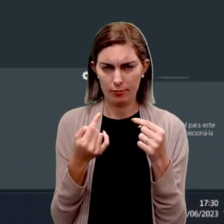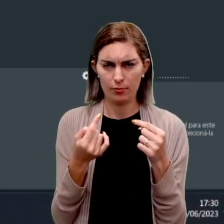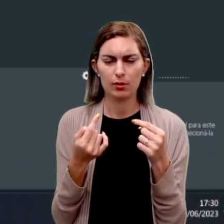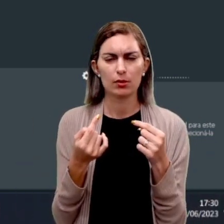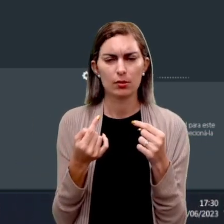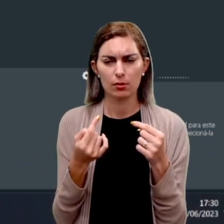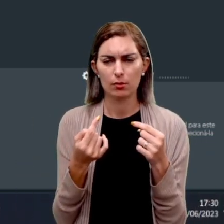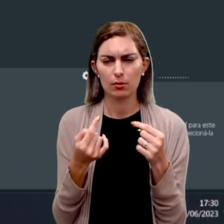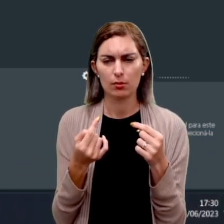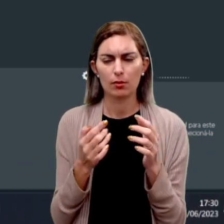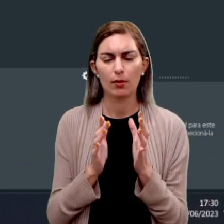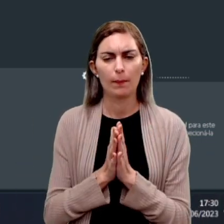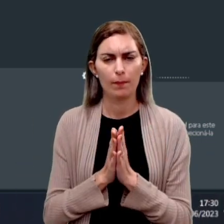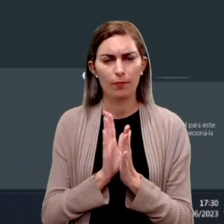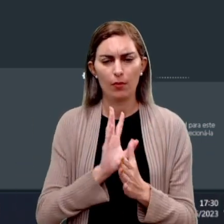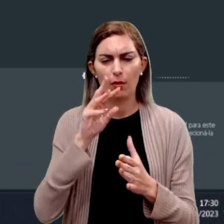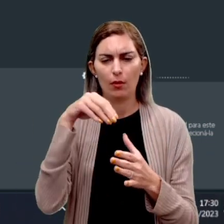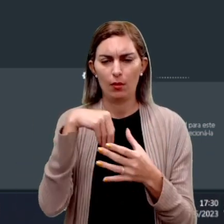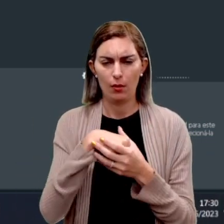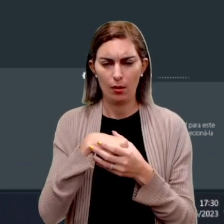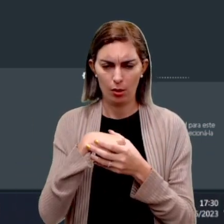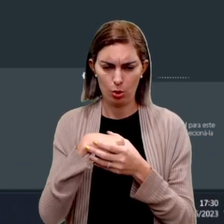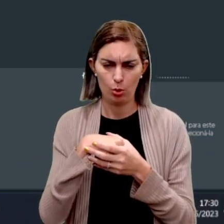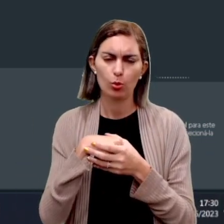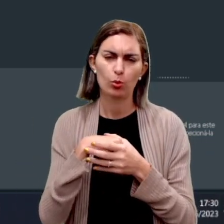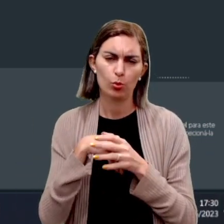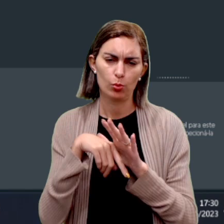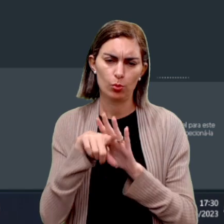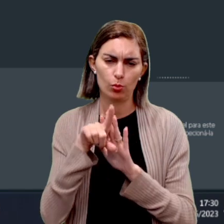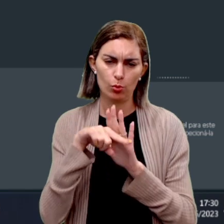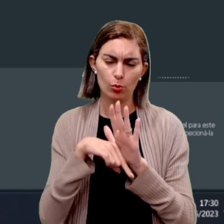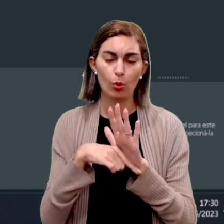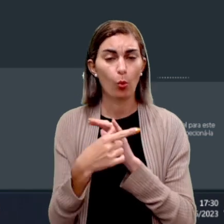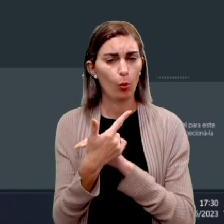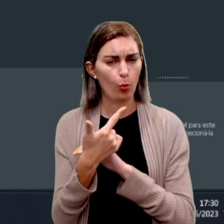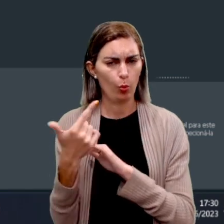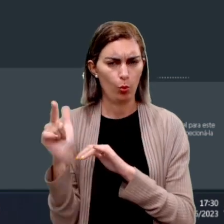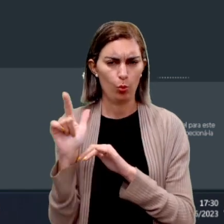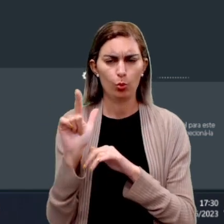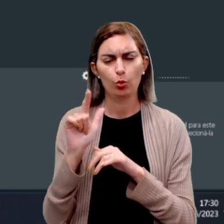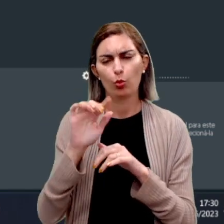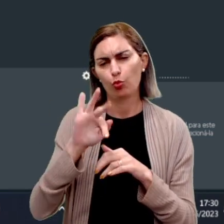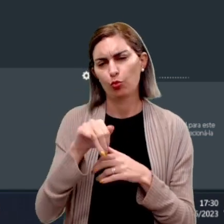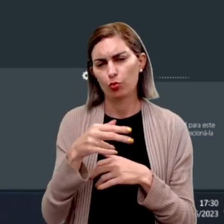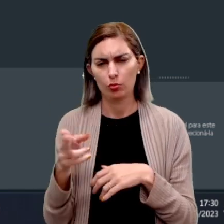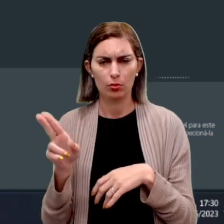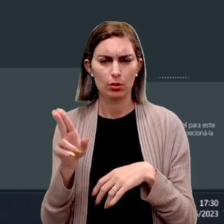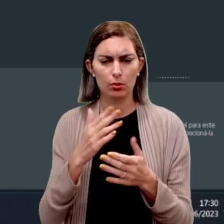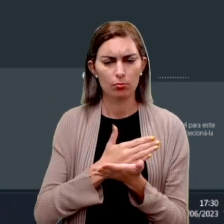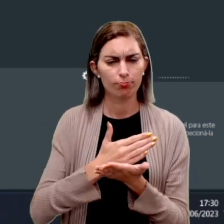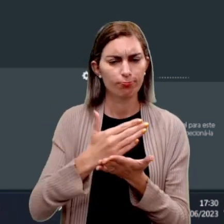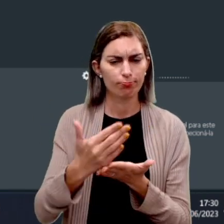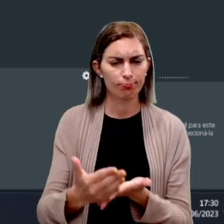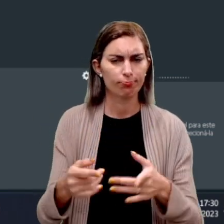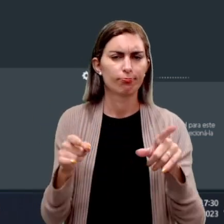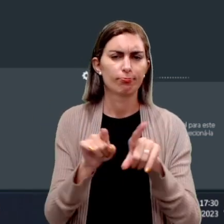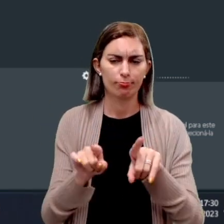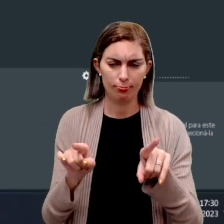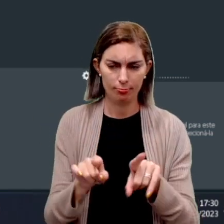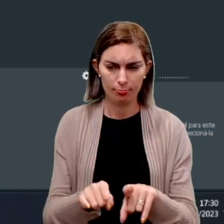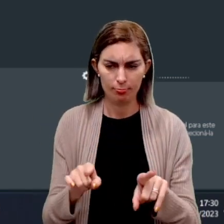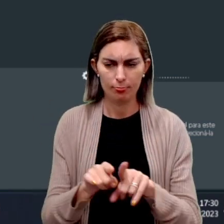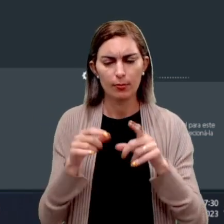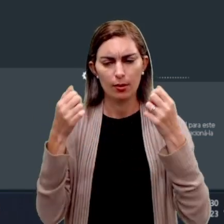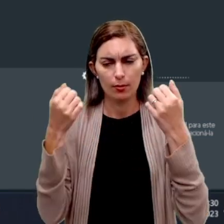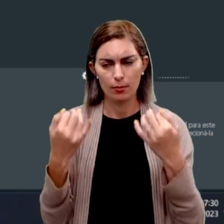externas. Dentro do escopo do programa eu tenho um outro escopo que é da função início, também delimitada